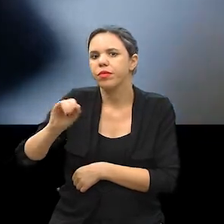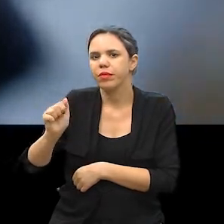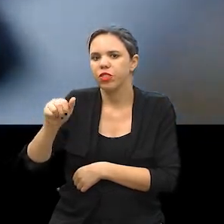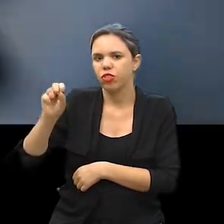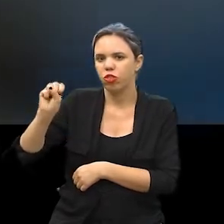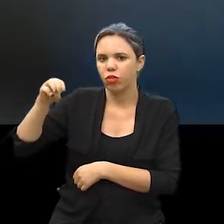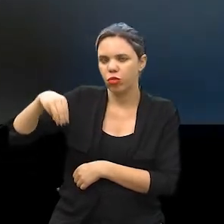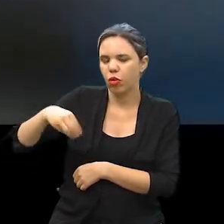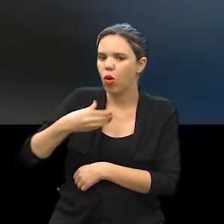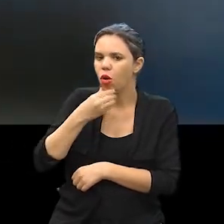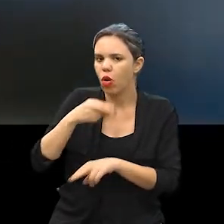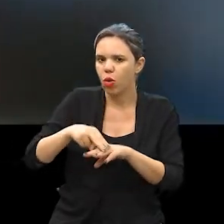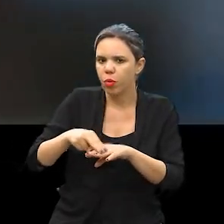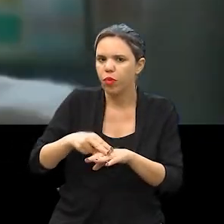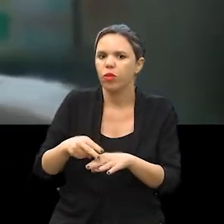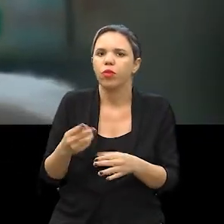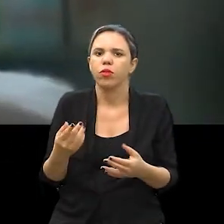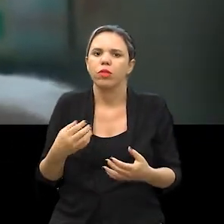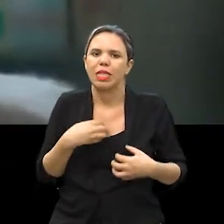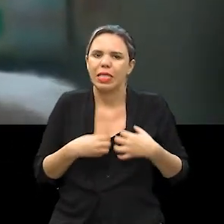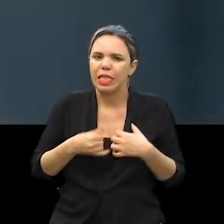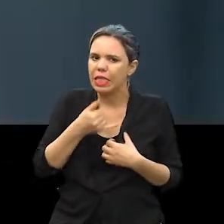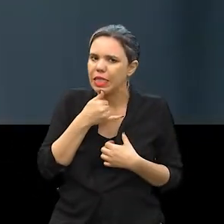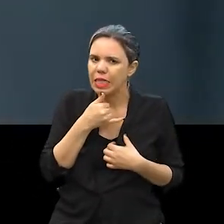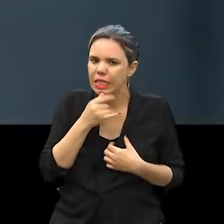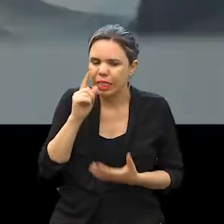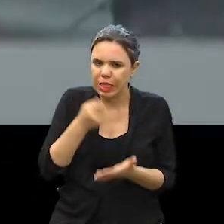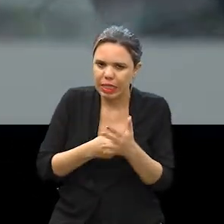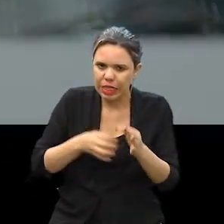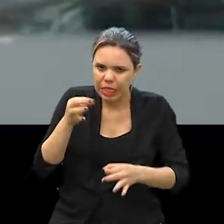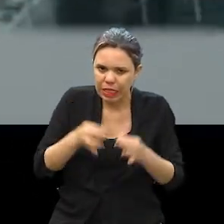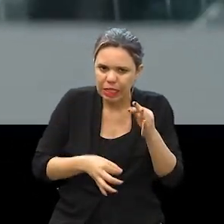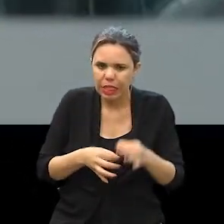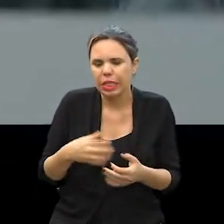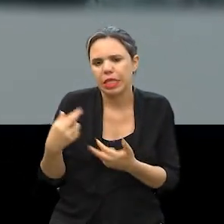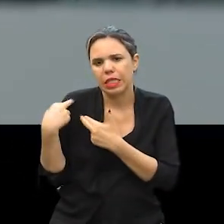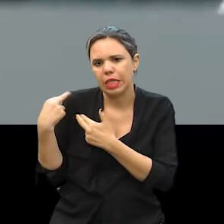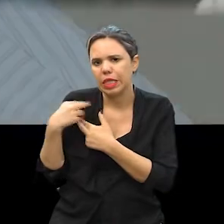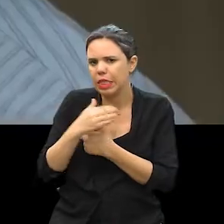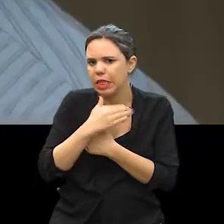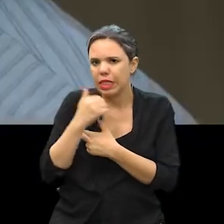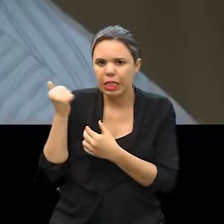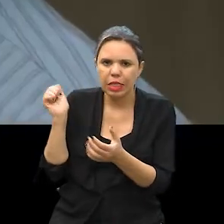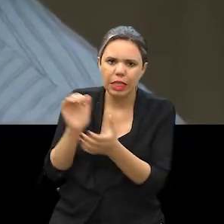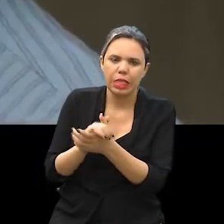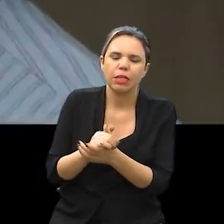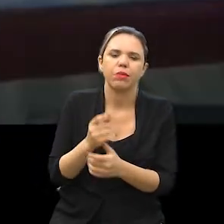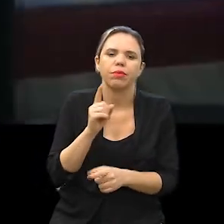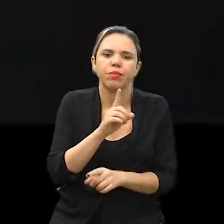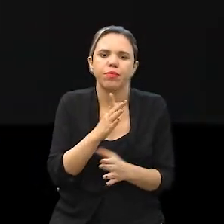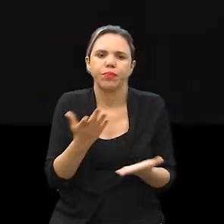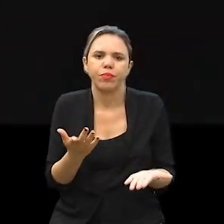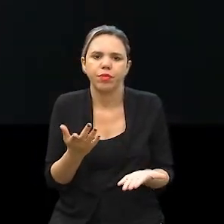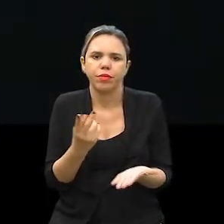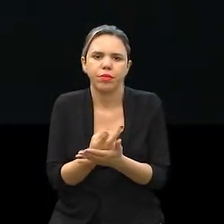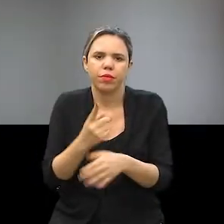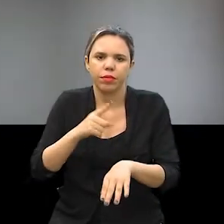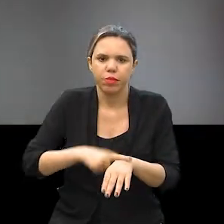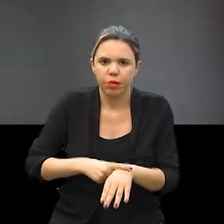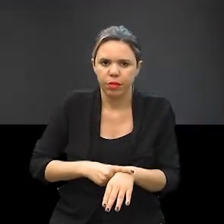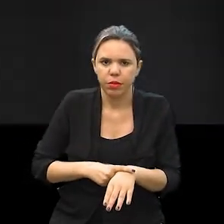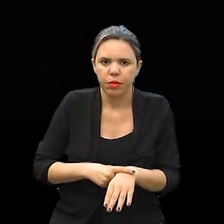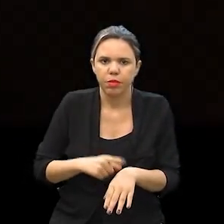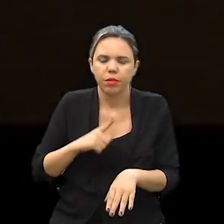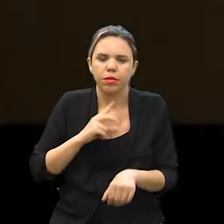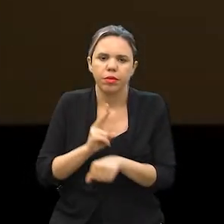viúvo arrasado promete fazer de tudo para garantir justiça aos responsáveis pela morte da esposa, ao mesmo tempo em que